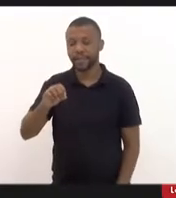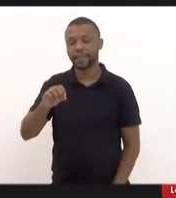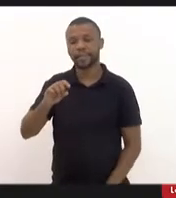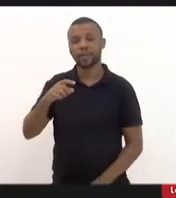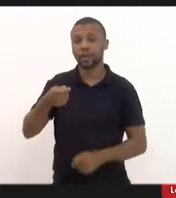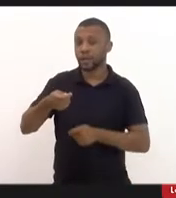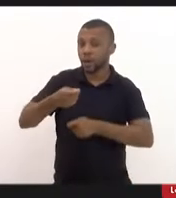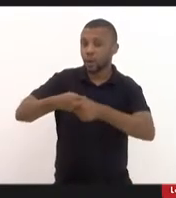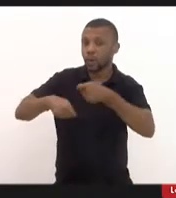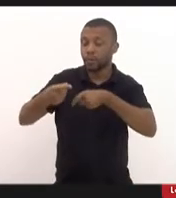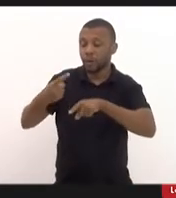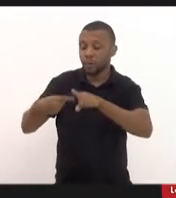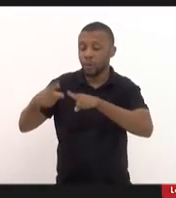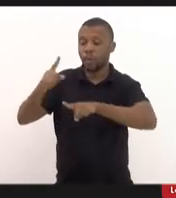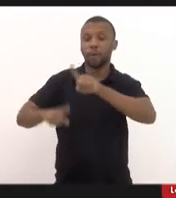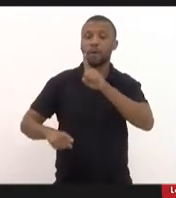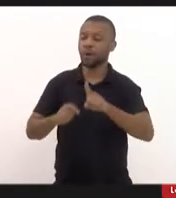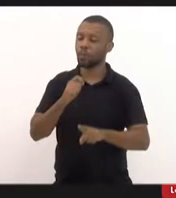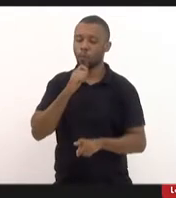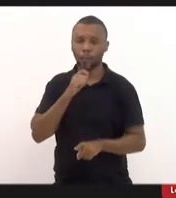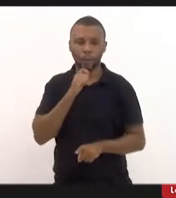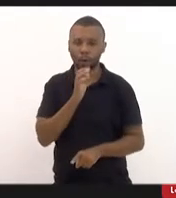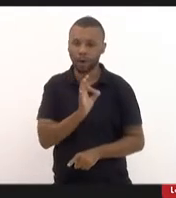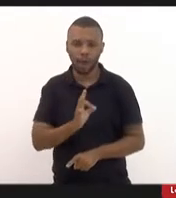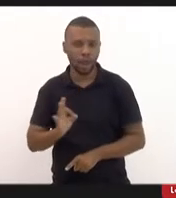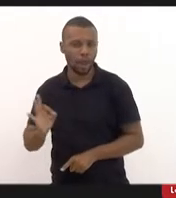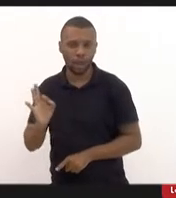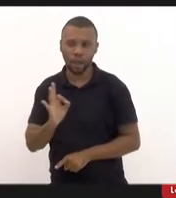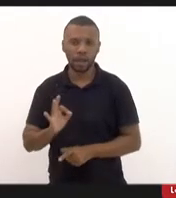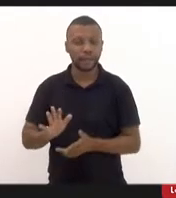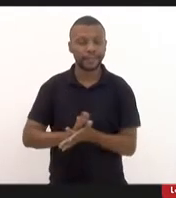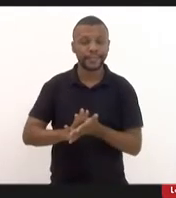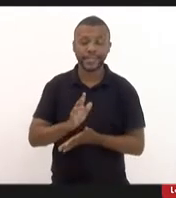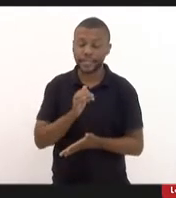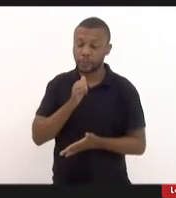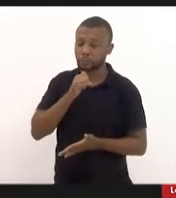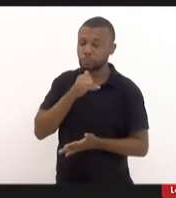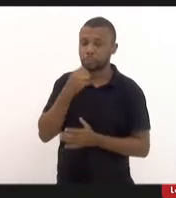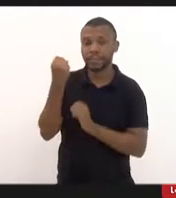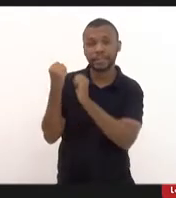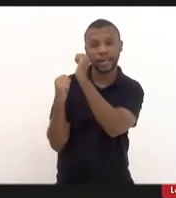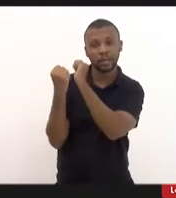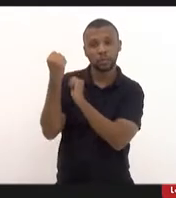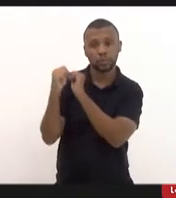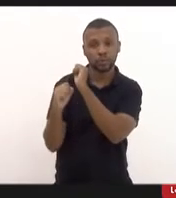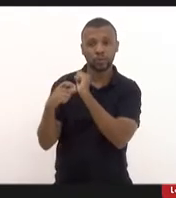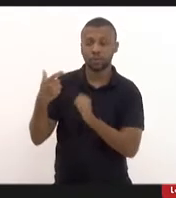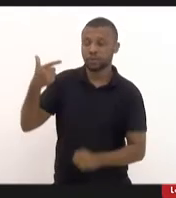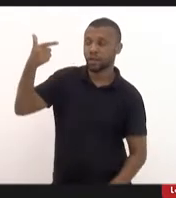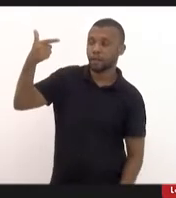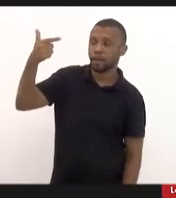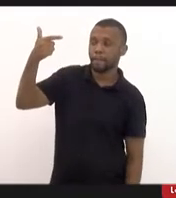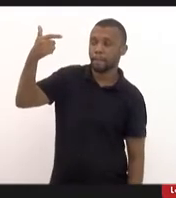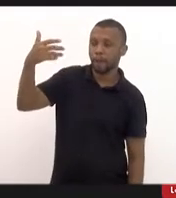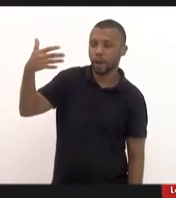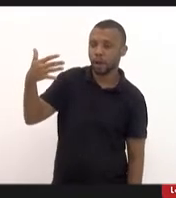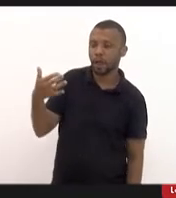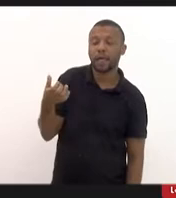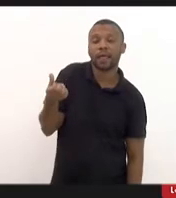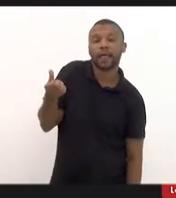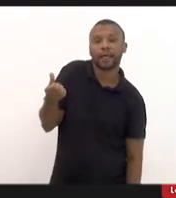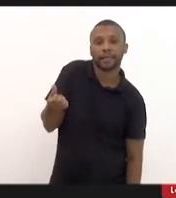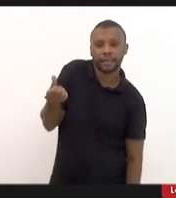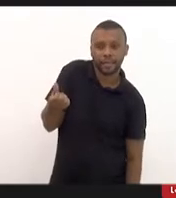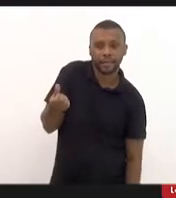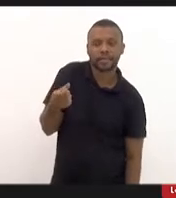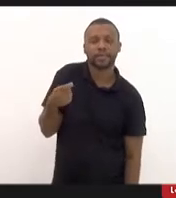Lídia. Isso aí mostra que, infelizmente, na indústria, nós passamos da segunda para a sexta posição. Né? Ali não está São